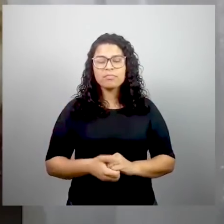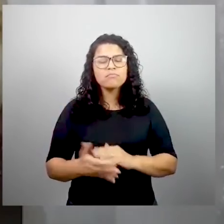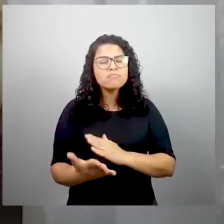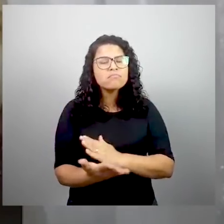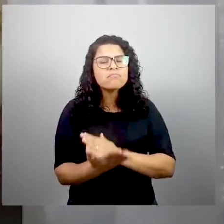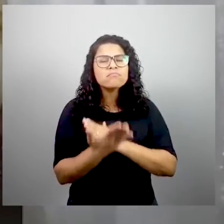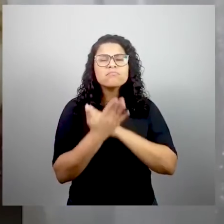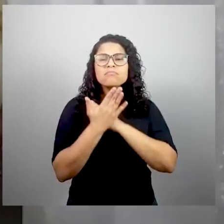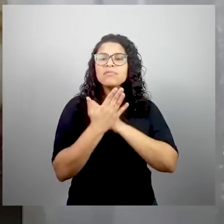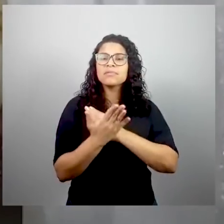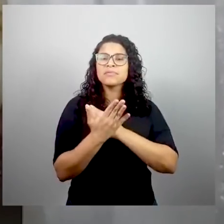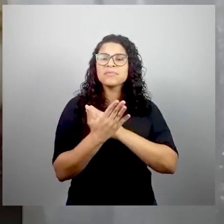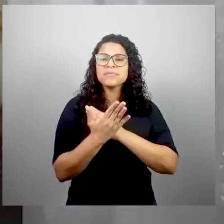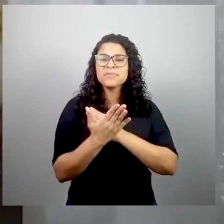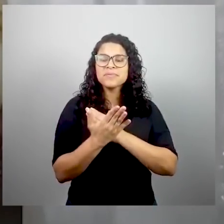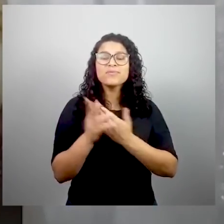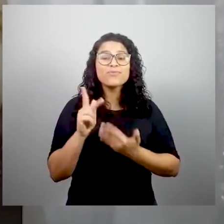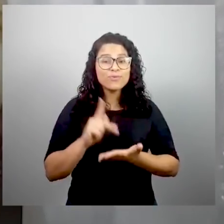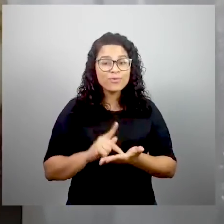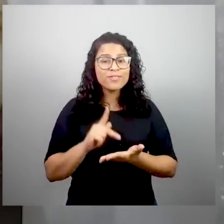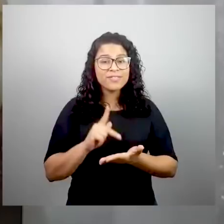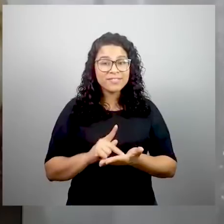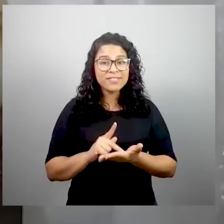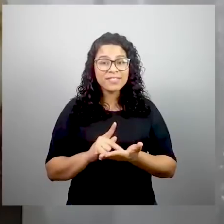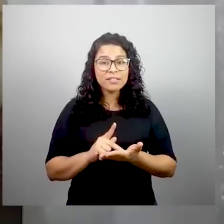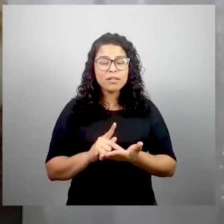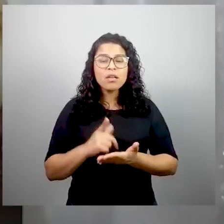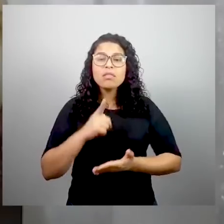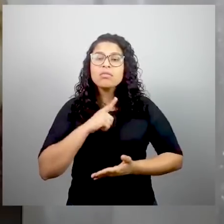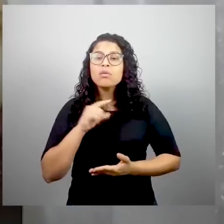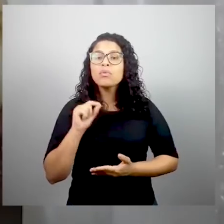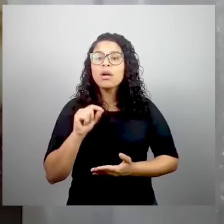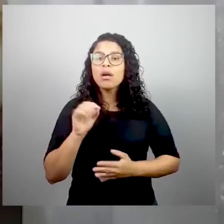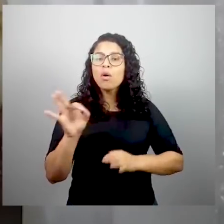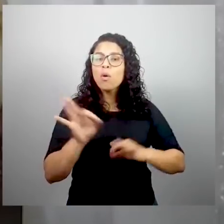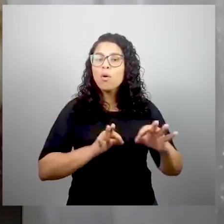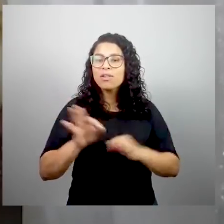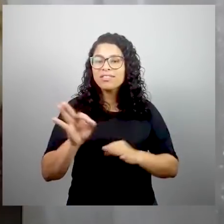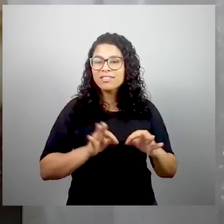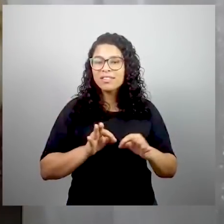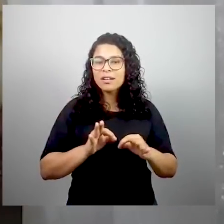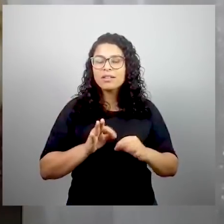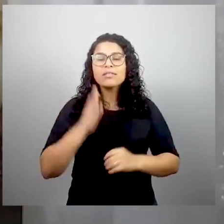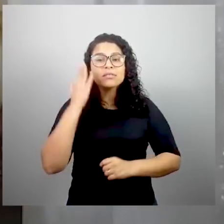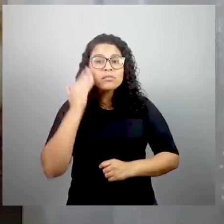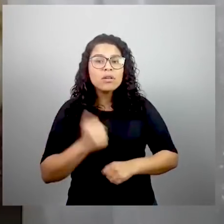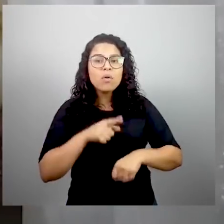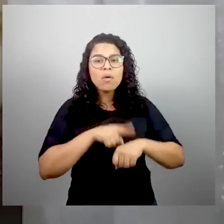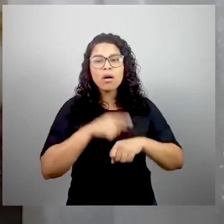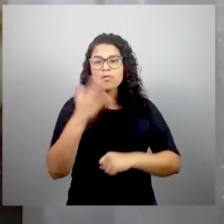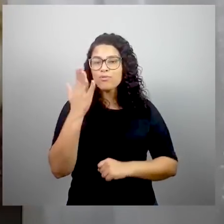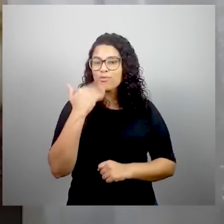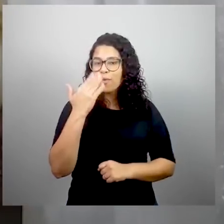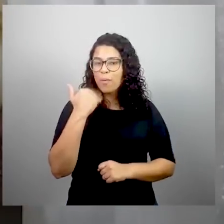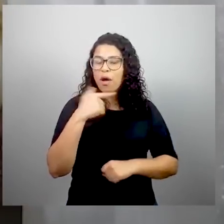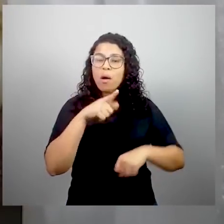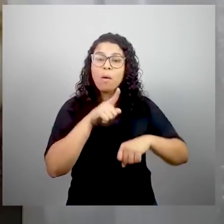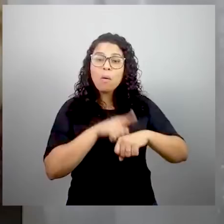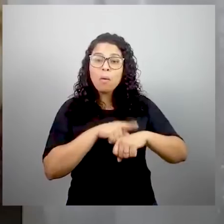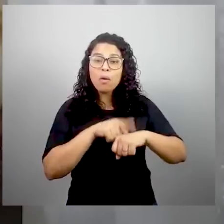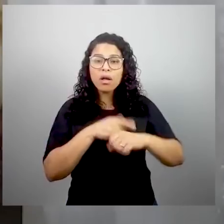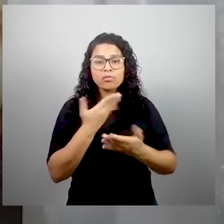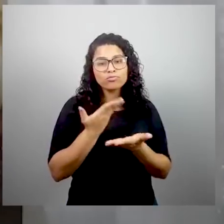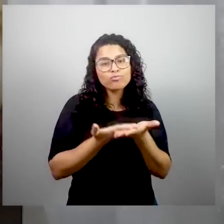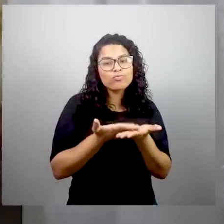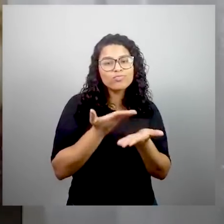me ajudou bastante, pois agora eu tenho a minha programação. Eu sei o meu horário de comer, eu sei o meu horário